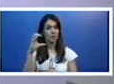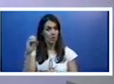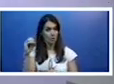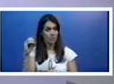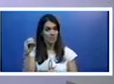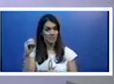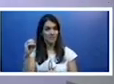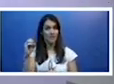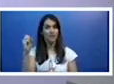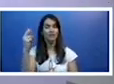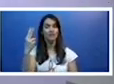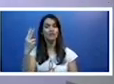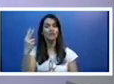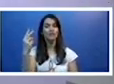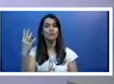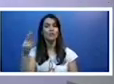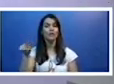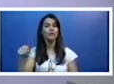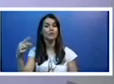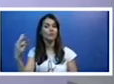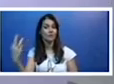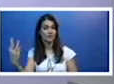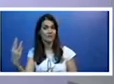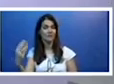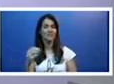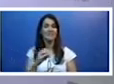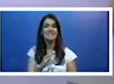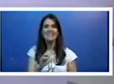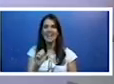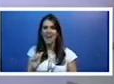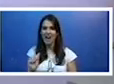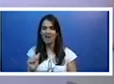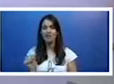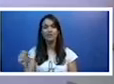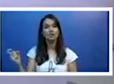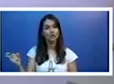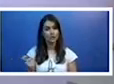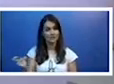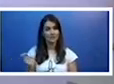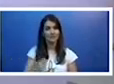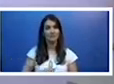coloco 24,3. E no lugar do CA, coloco x.